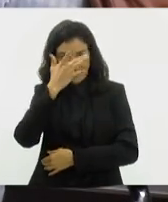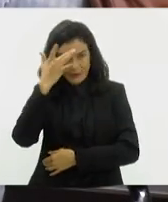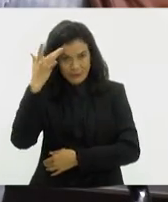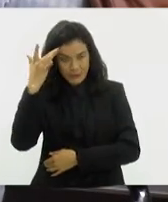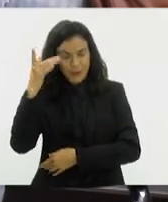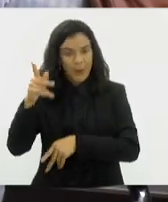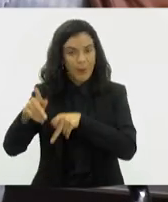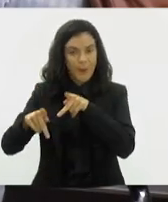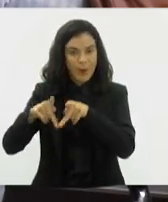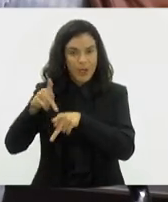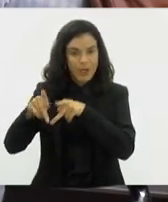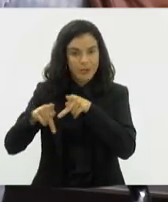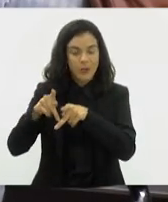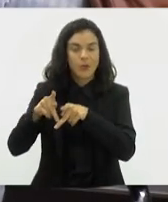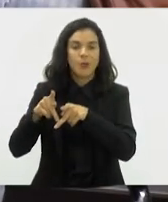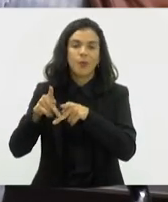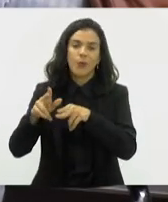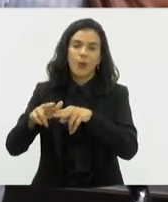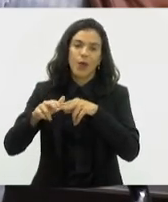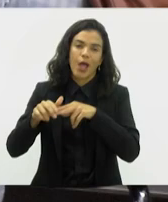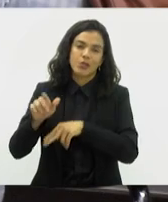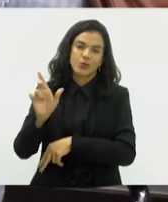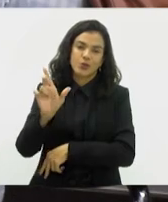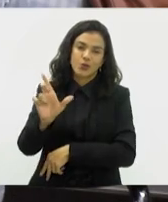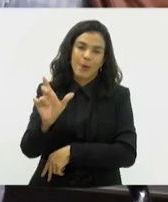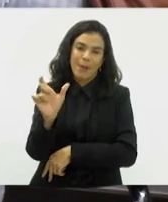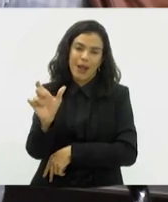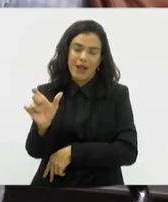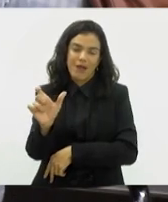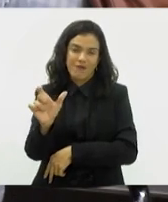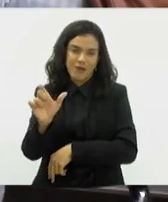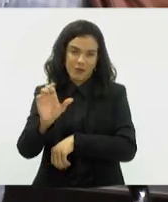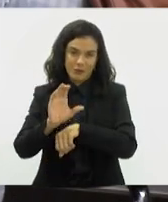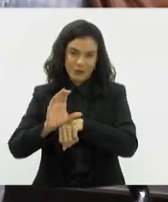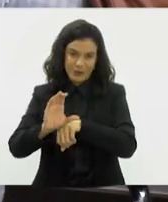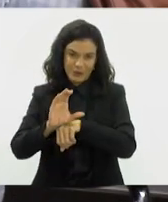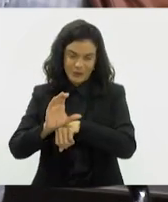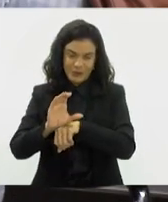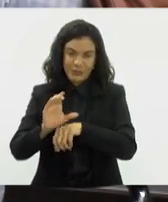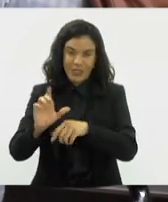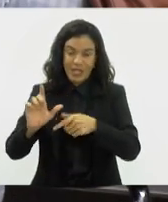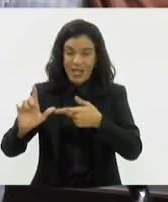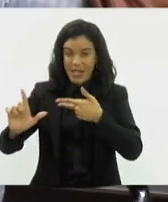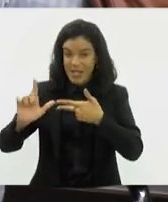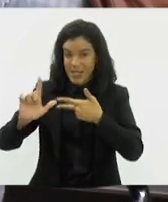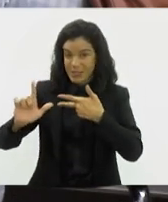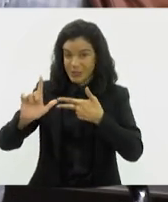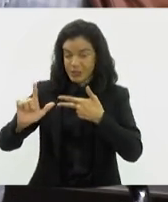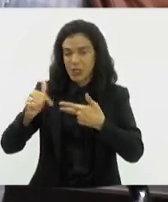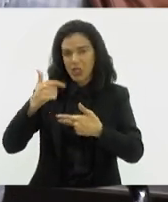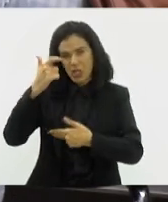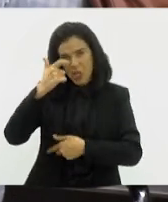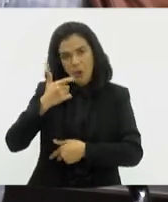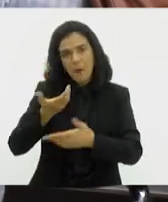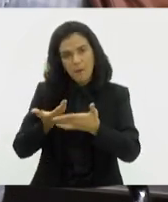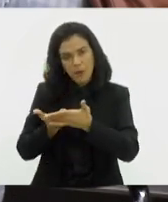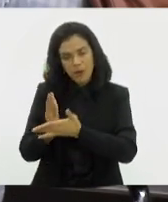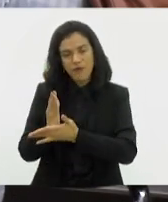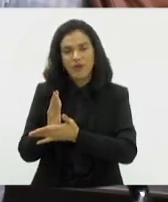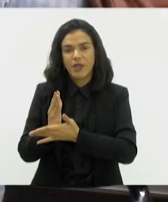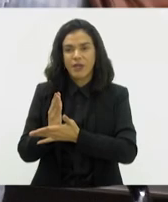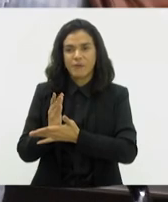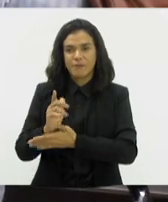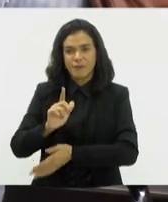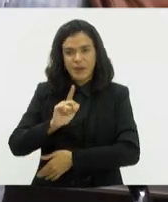acatando o argumento da inconstitucionalidade, porque geraria algum tipo de despesa. Mas eu, inclusive, tenho experiência legislativa de leis que eu aprovei aqui nessa casa, que